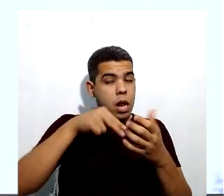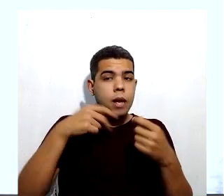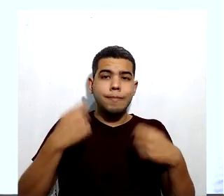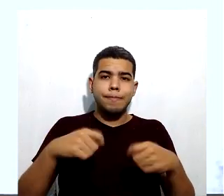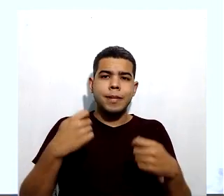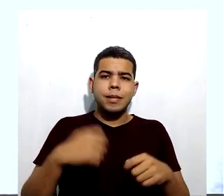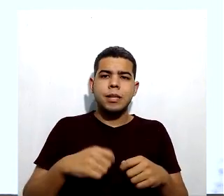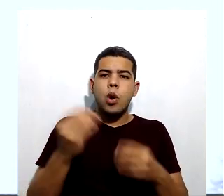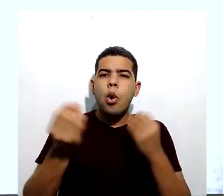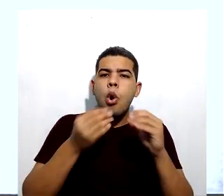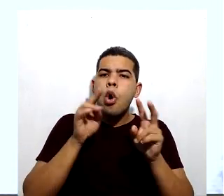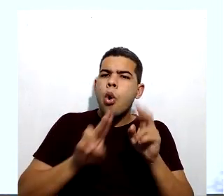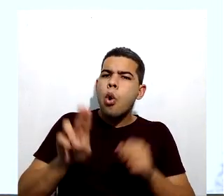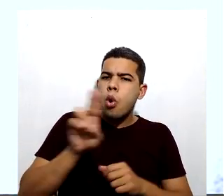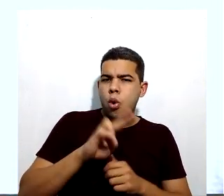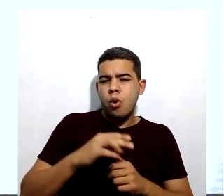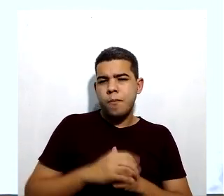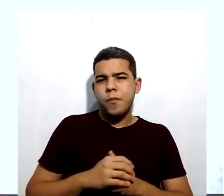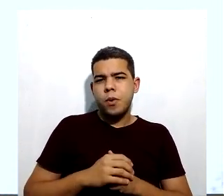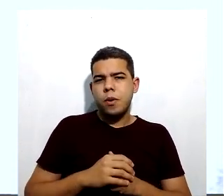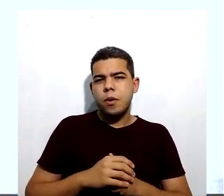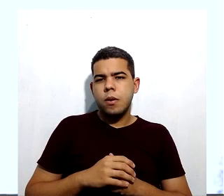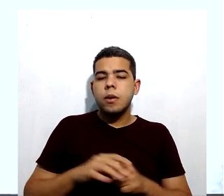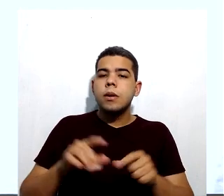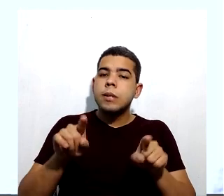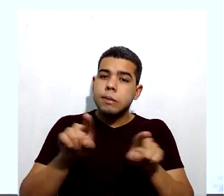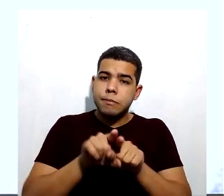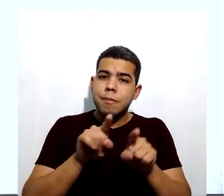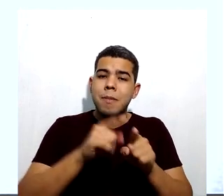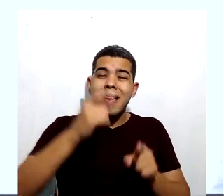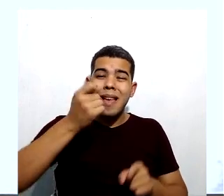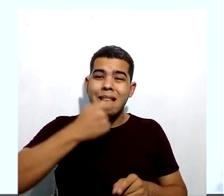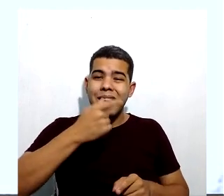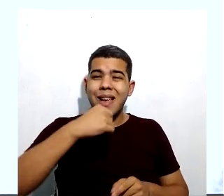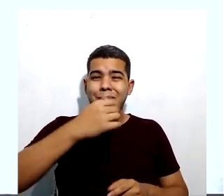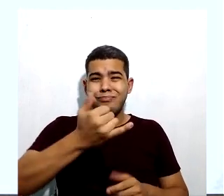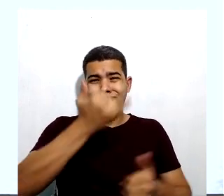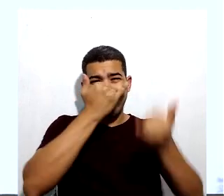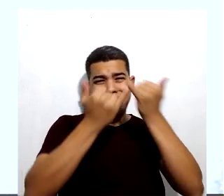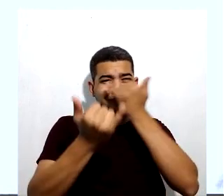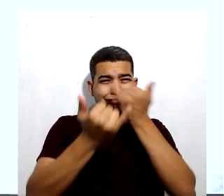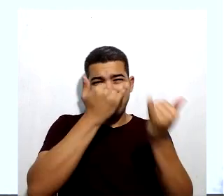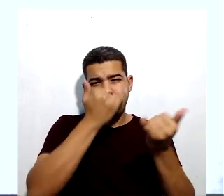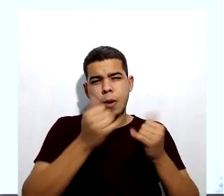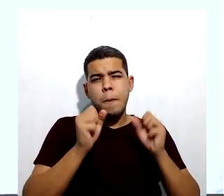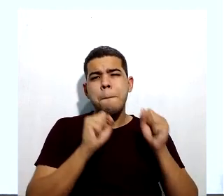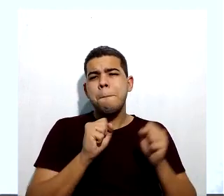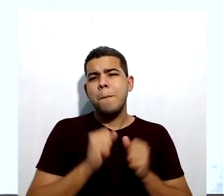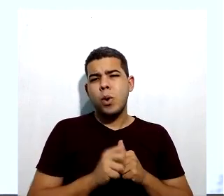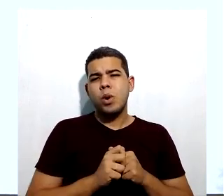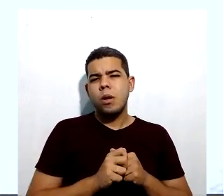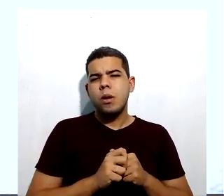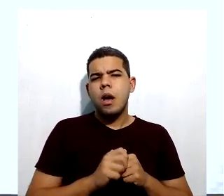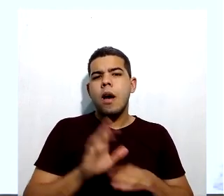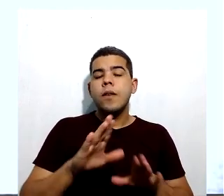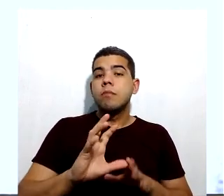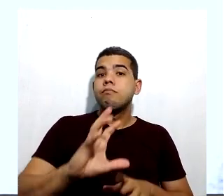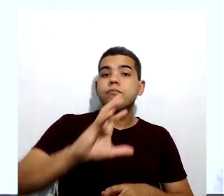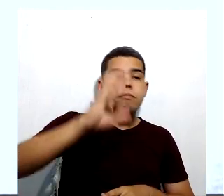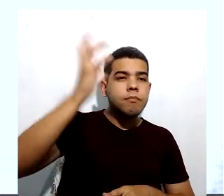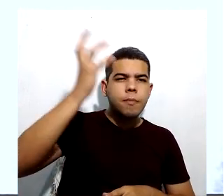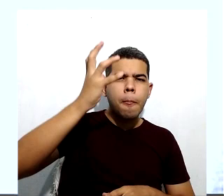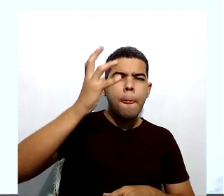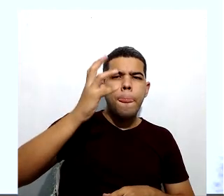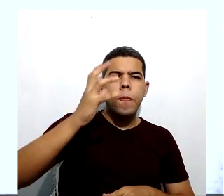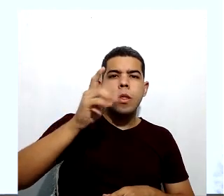relação à questão do uso. Tem os malefícios da automedicação. Você, de repente,